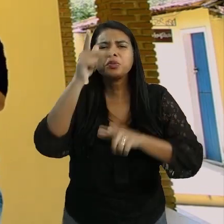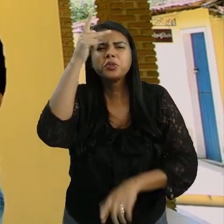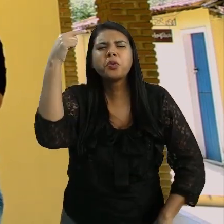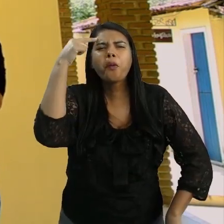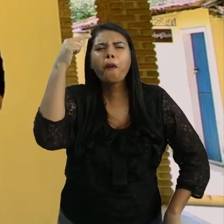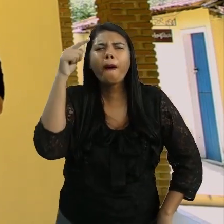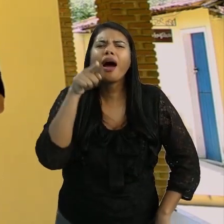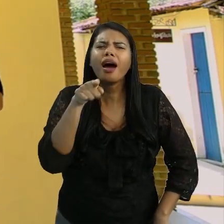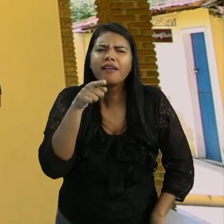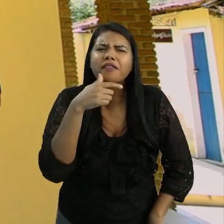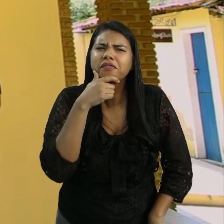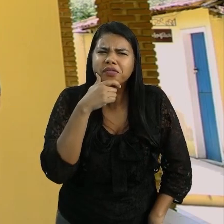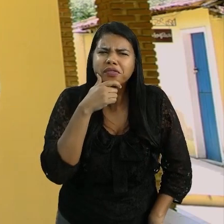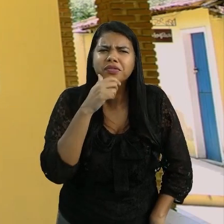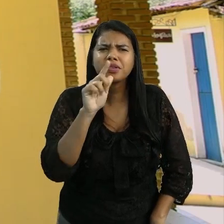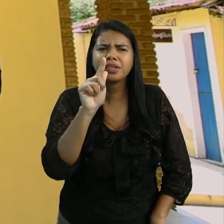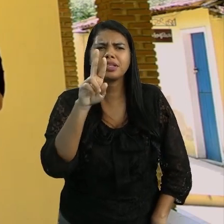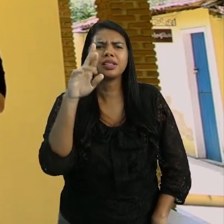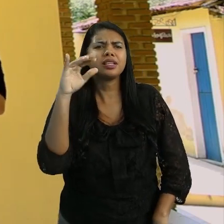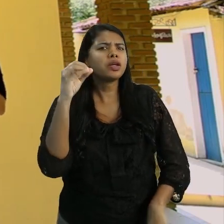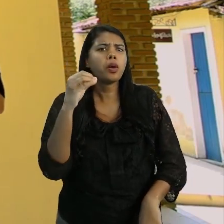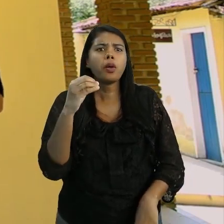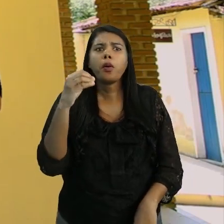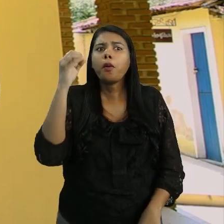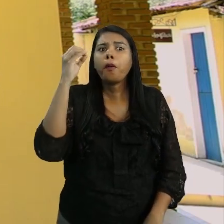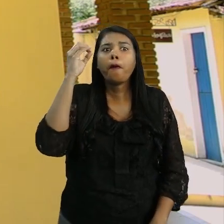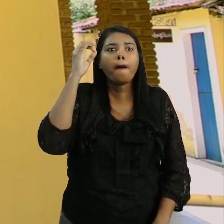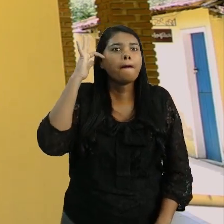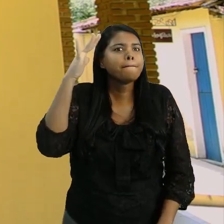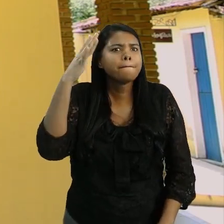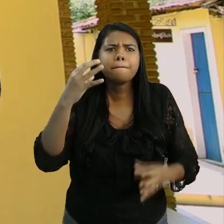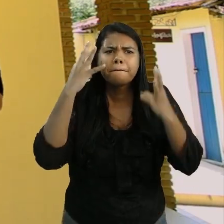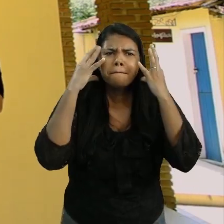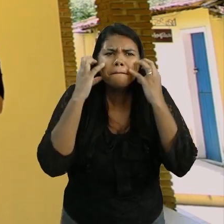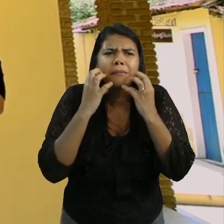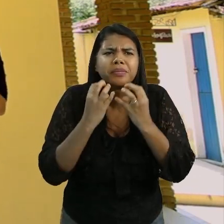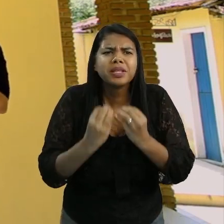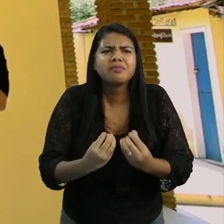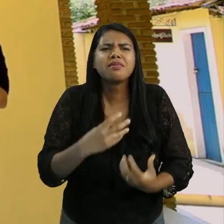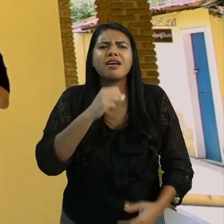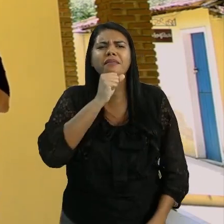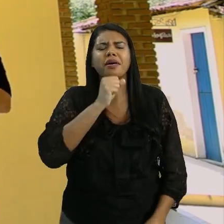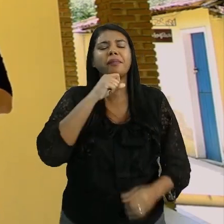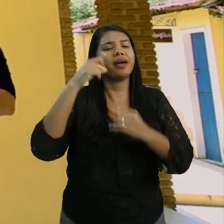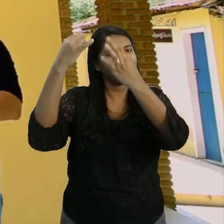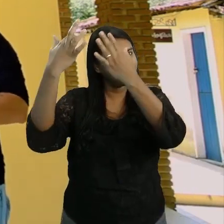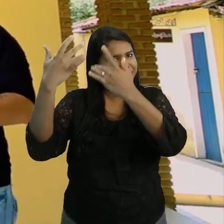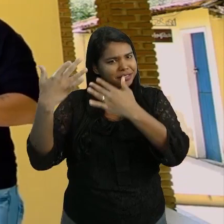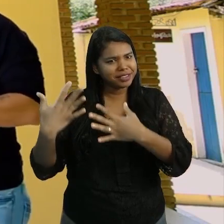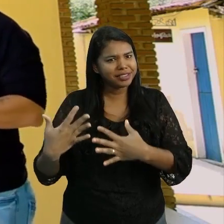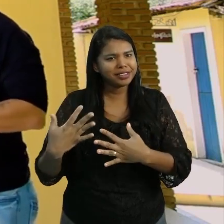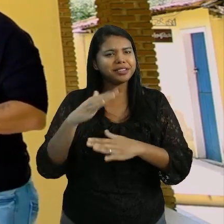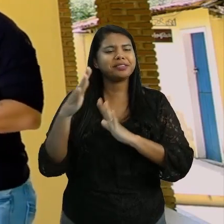Então entende-se que você tem algum conhecimento que pode me ensinar. Sim. Logo, você é meu Guru. Sim, entende? maravilha. Meu mestre. Então é só um nome mesmo.